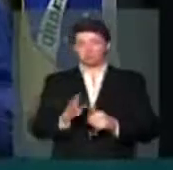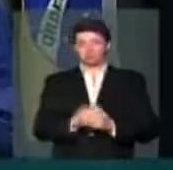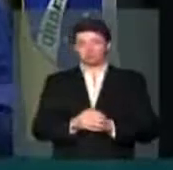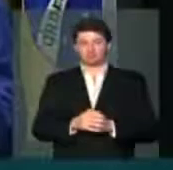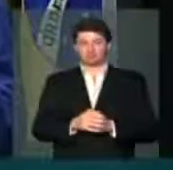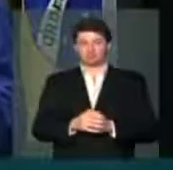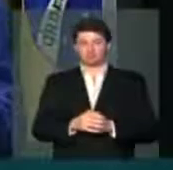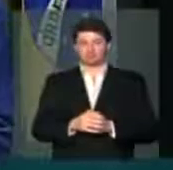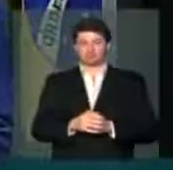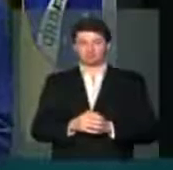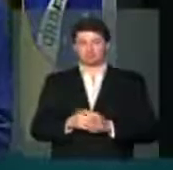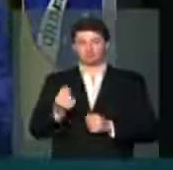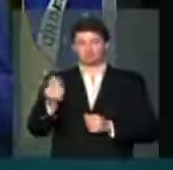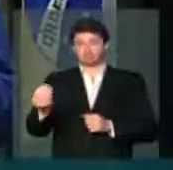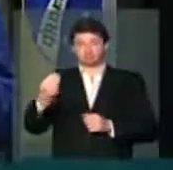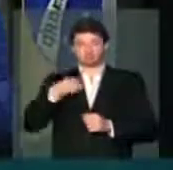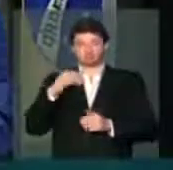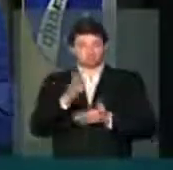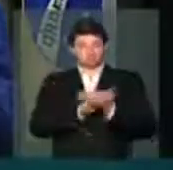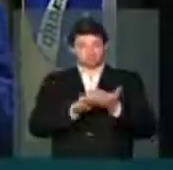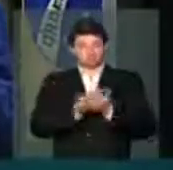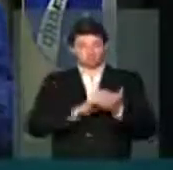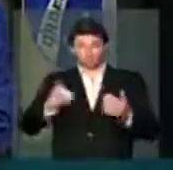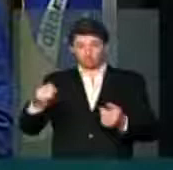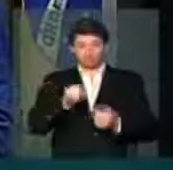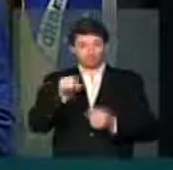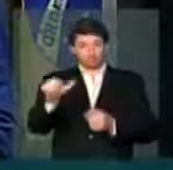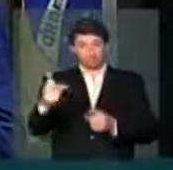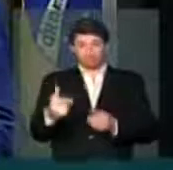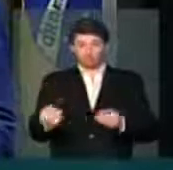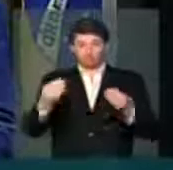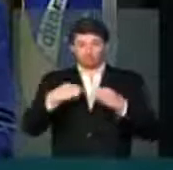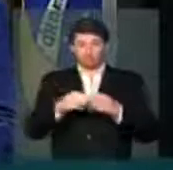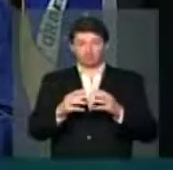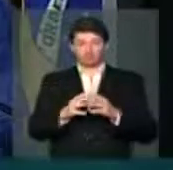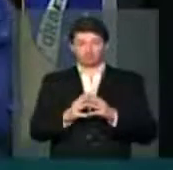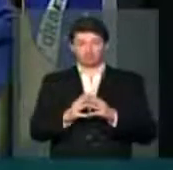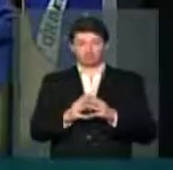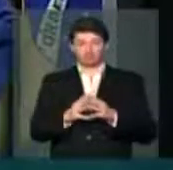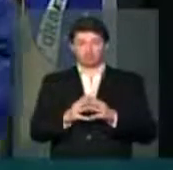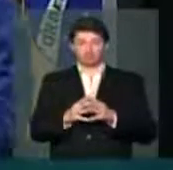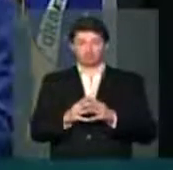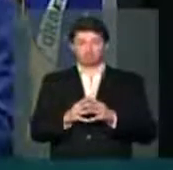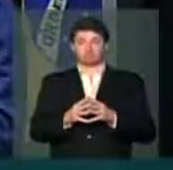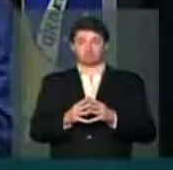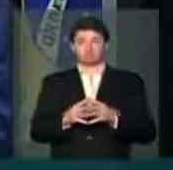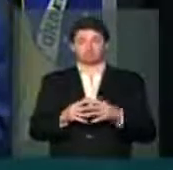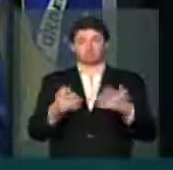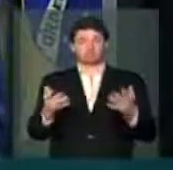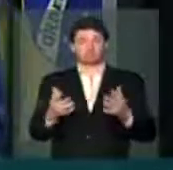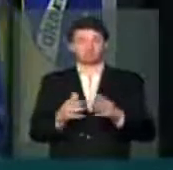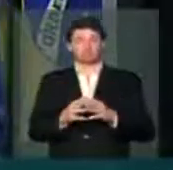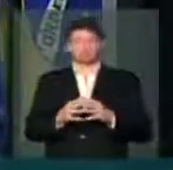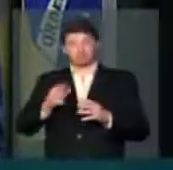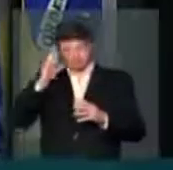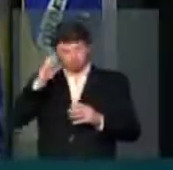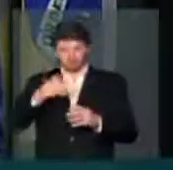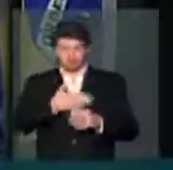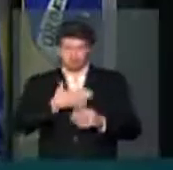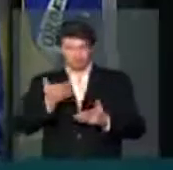Esse dinheiro não nos é dado, essa oportunidade não nos é concebida. De forma que eu concedo a parte a Vossa Excelência com muito